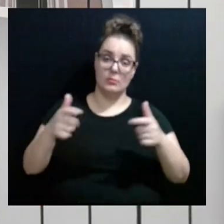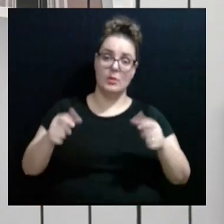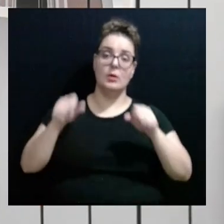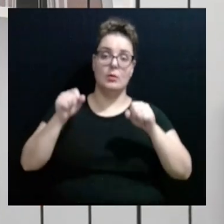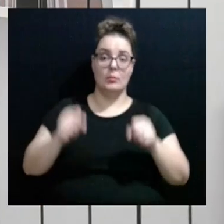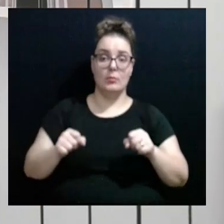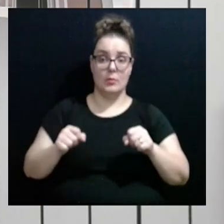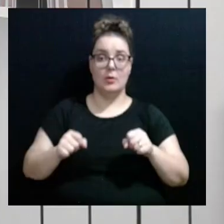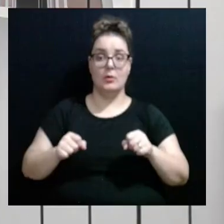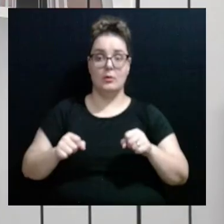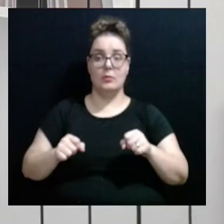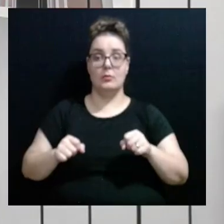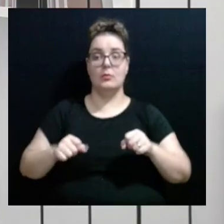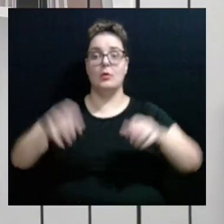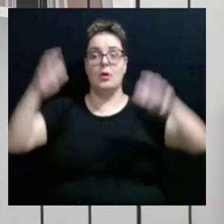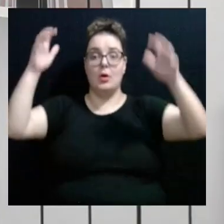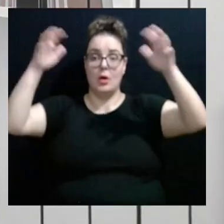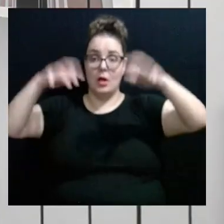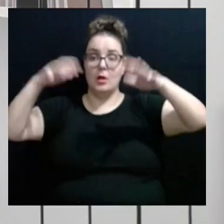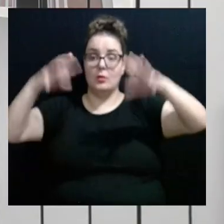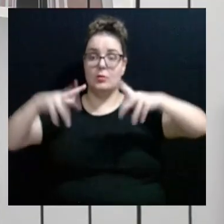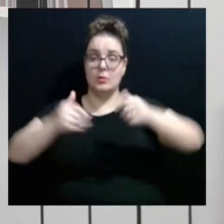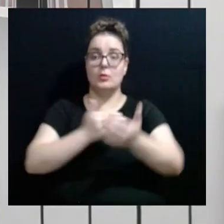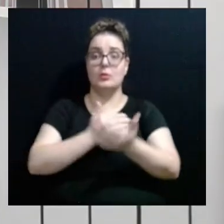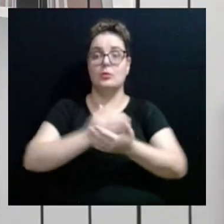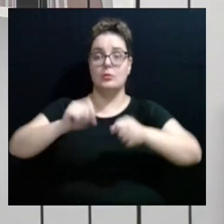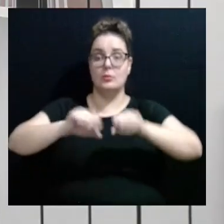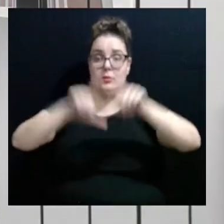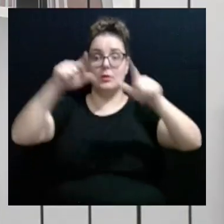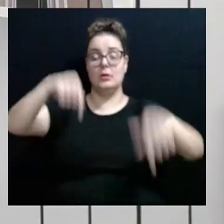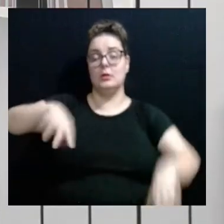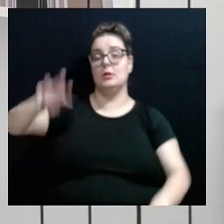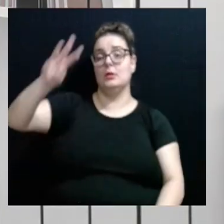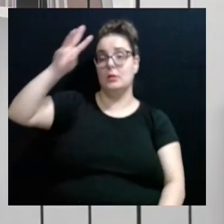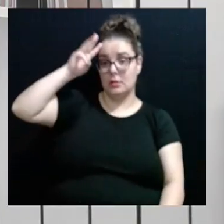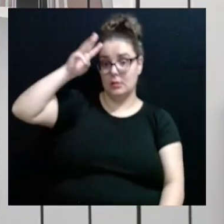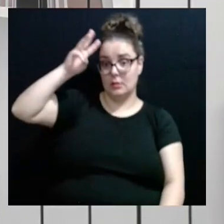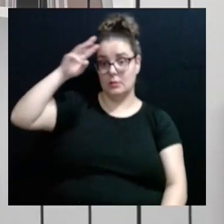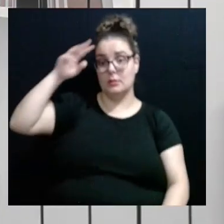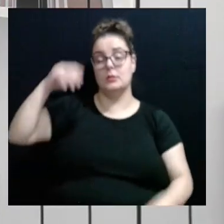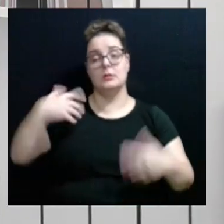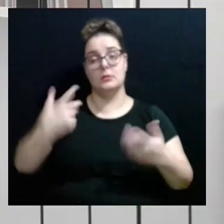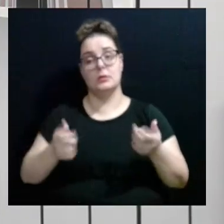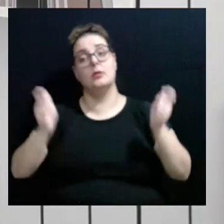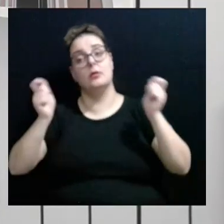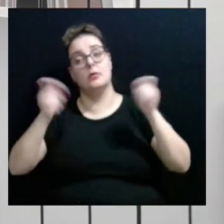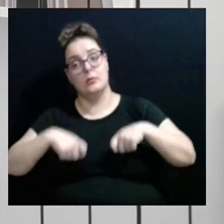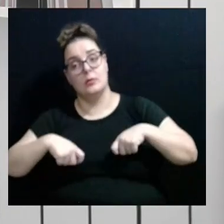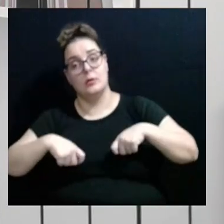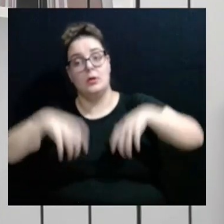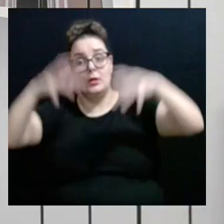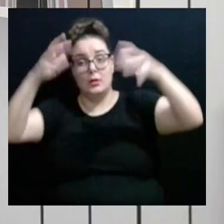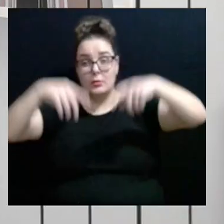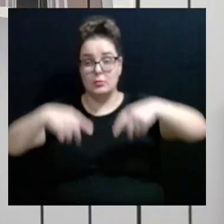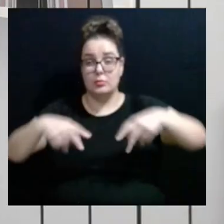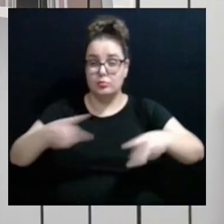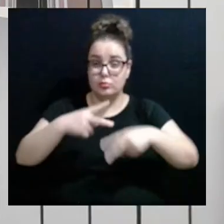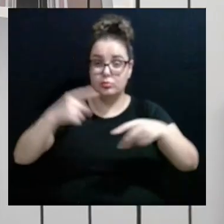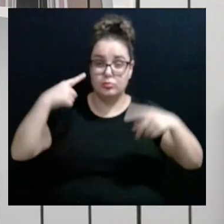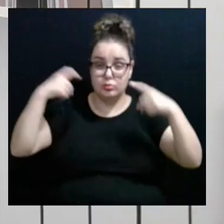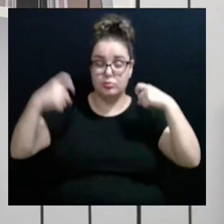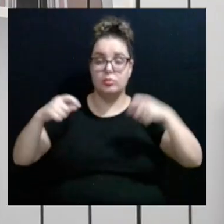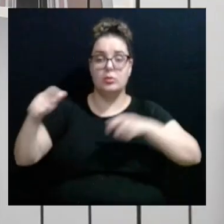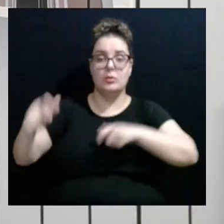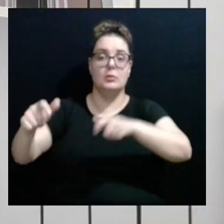geral já no início da manhã desta terça-feira. Então, há possibilidade de tempestades pontuais acompanhadas